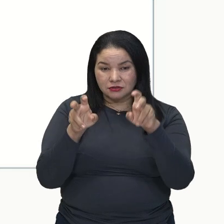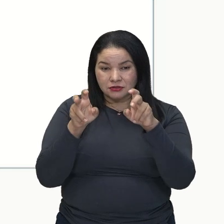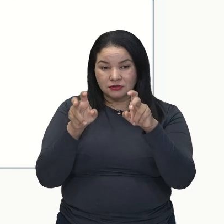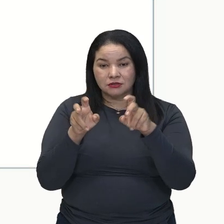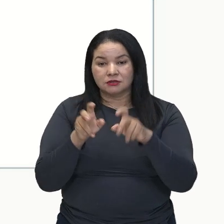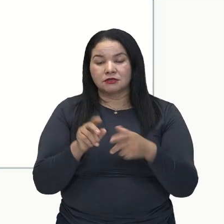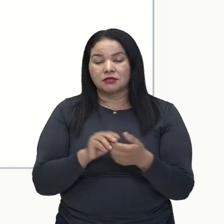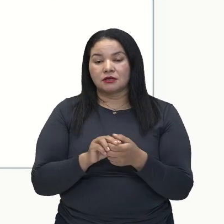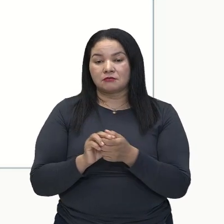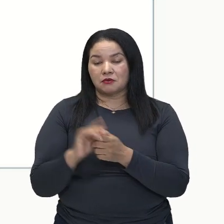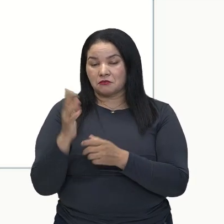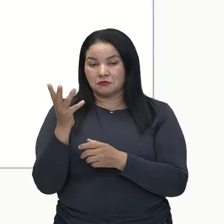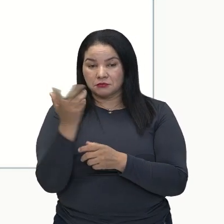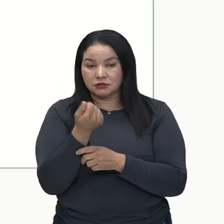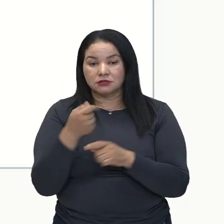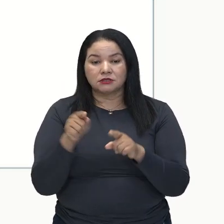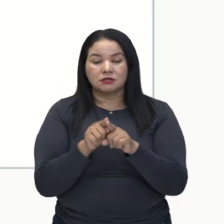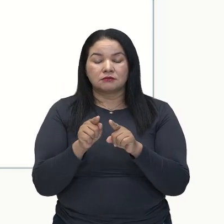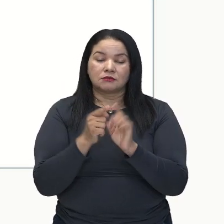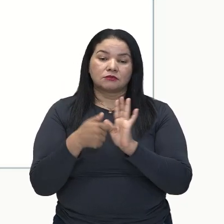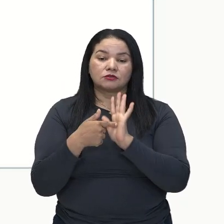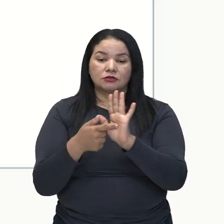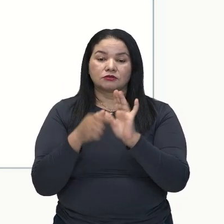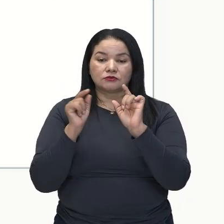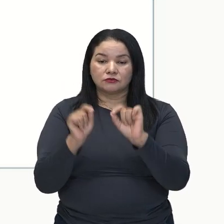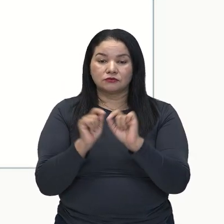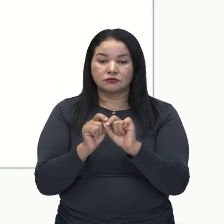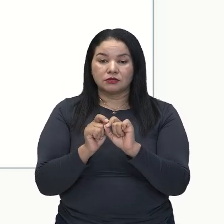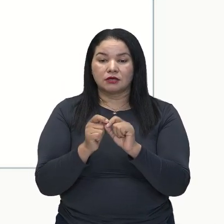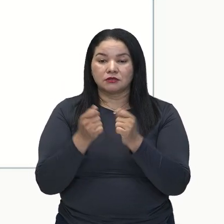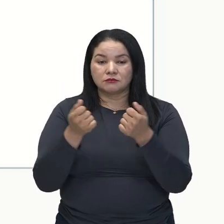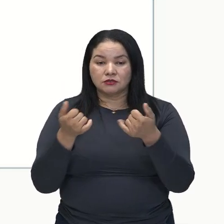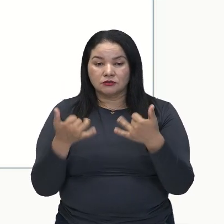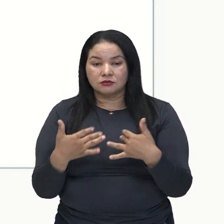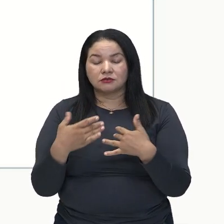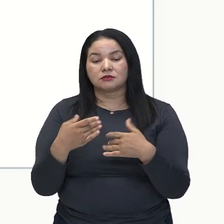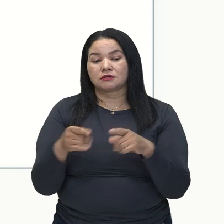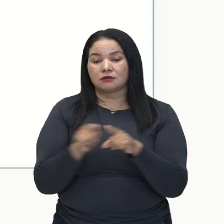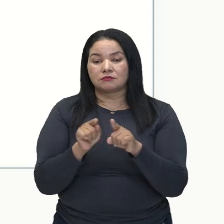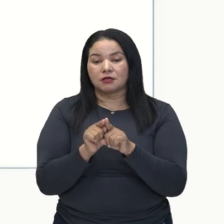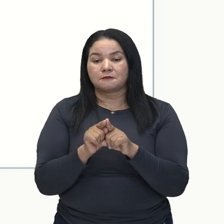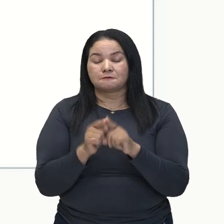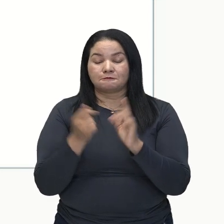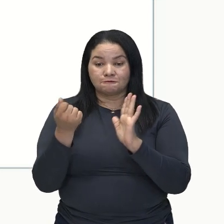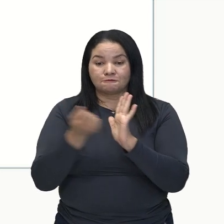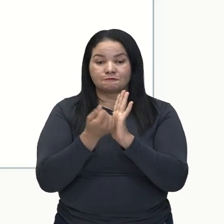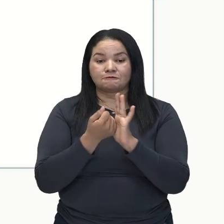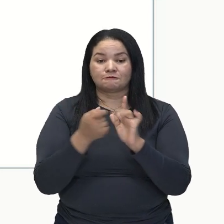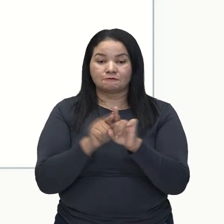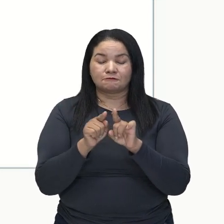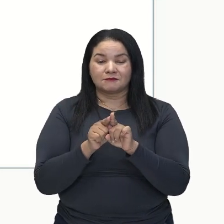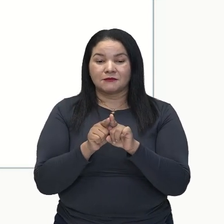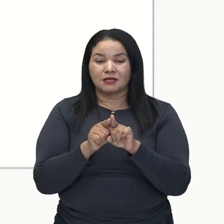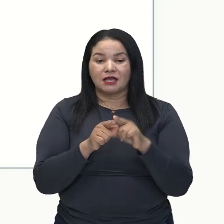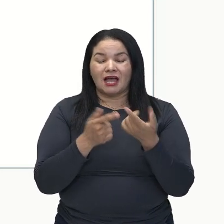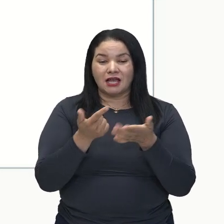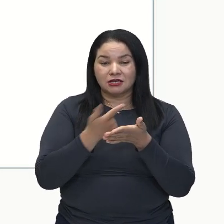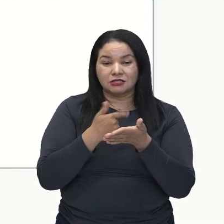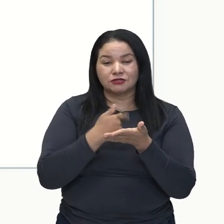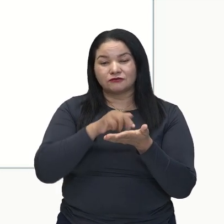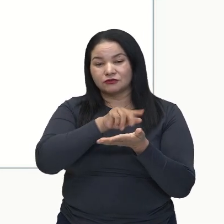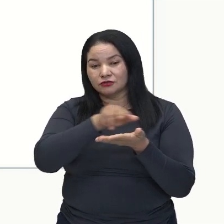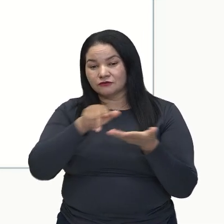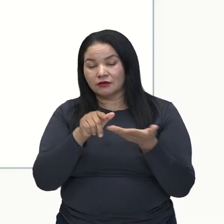relato que o experimentalismo é o mais evidente e marcante, ainda que sem desmerecer os trabalhos posteriores de Ratum, que formam